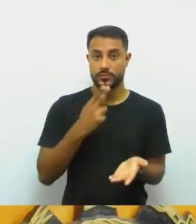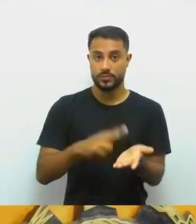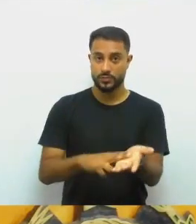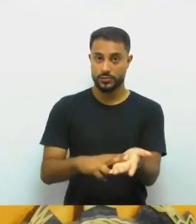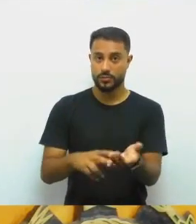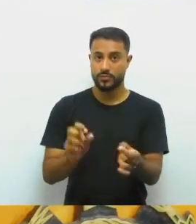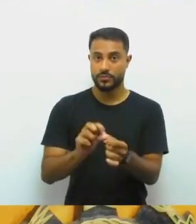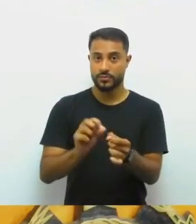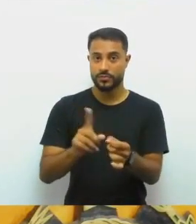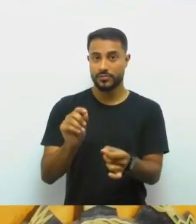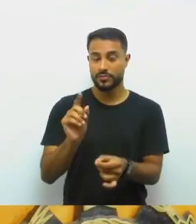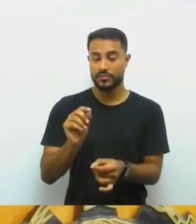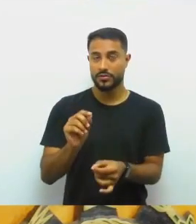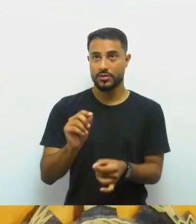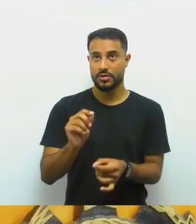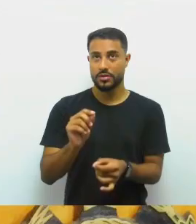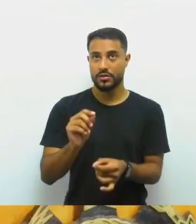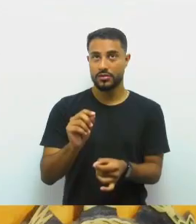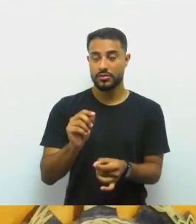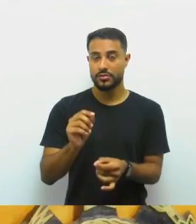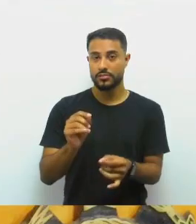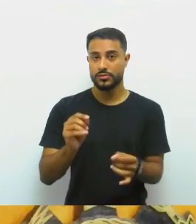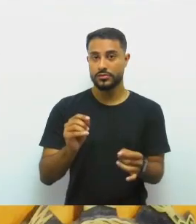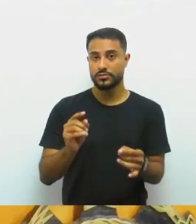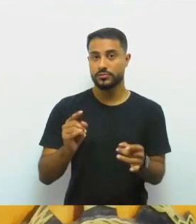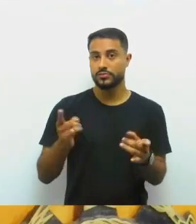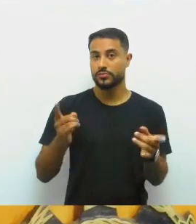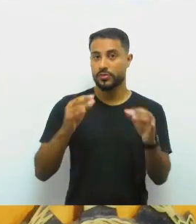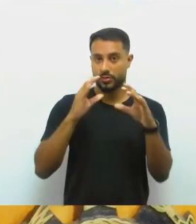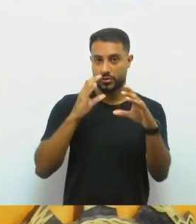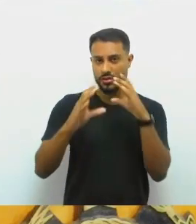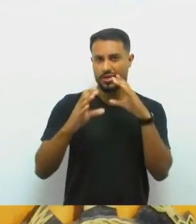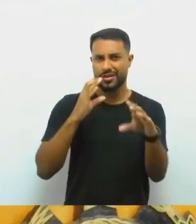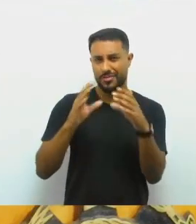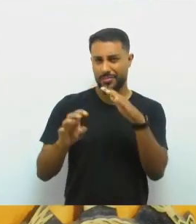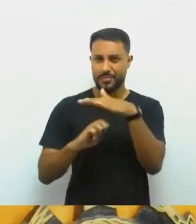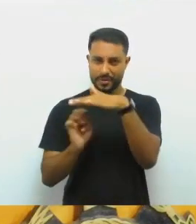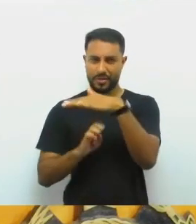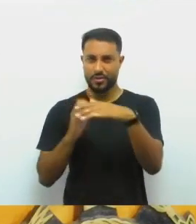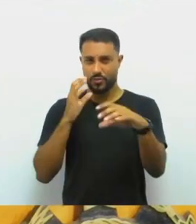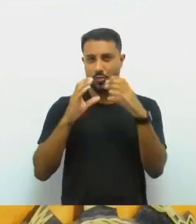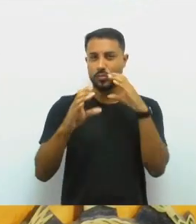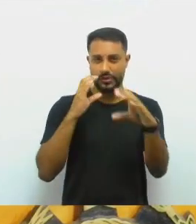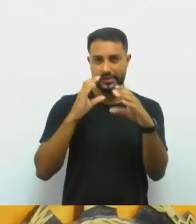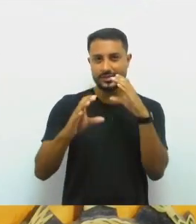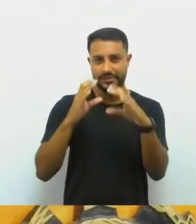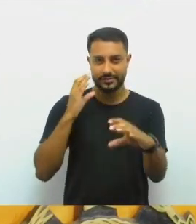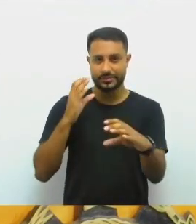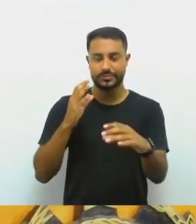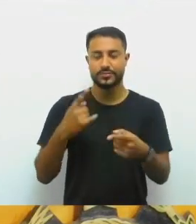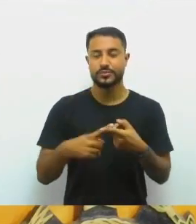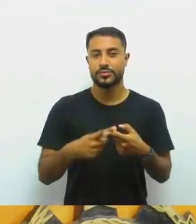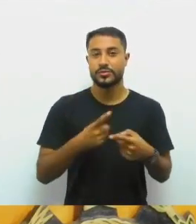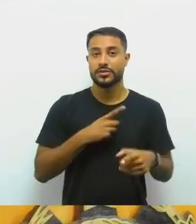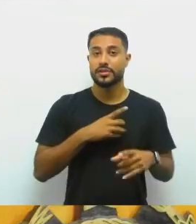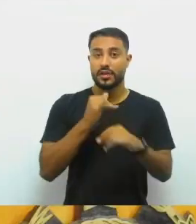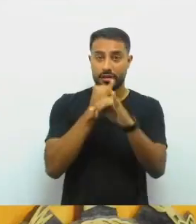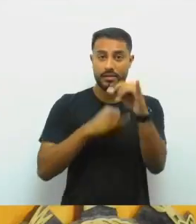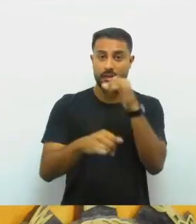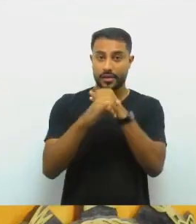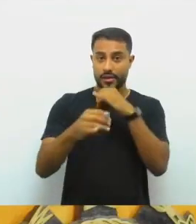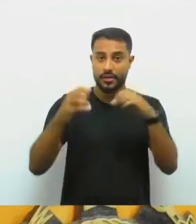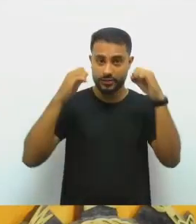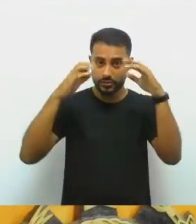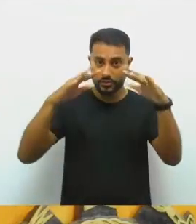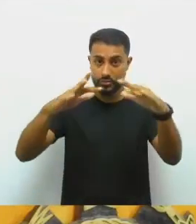de Wi-Fi para atualização do sistema GPS em áreas em que não haja sinal de dados de telefonia no bairro